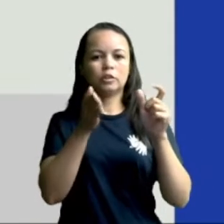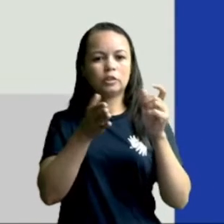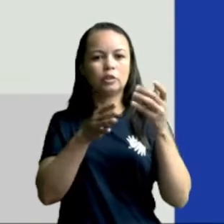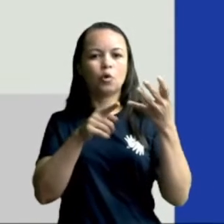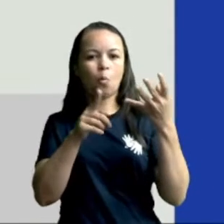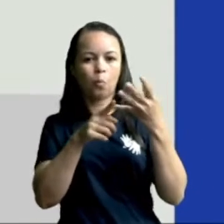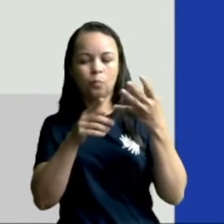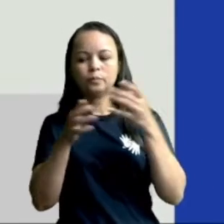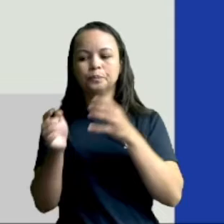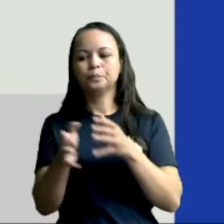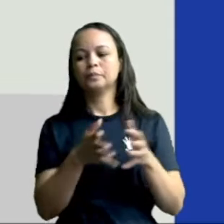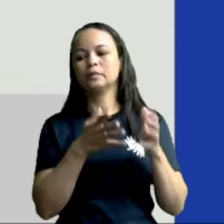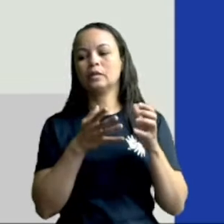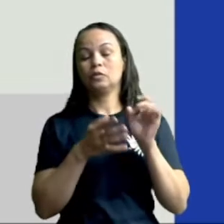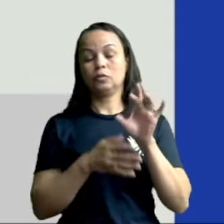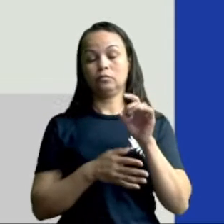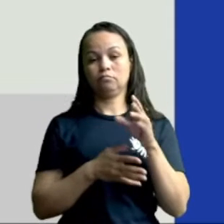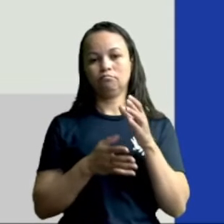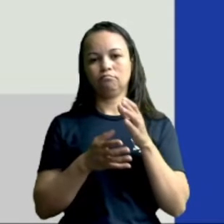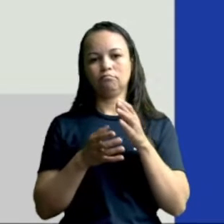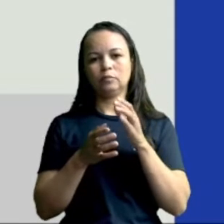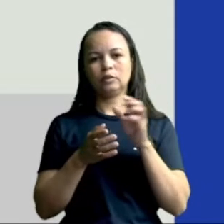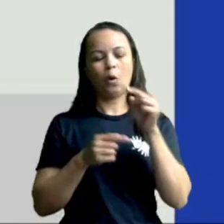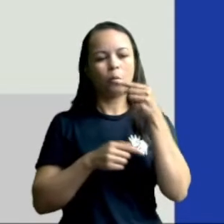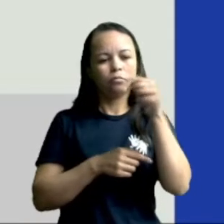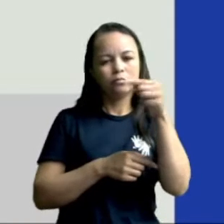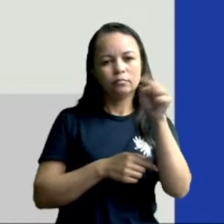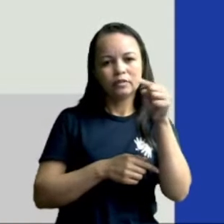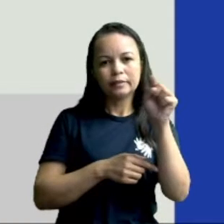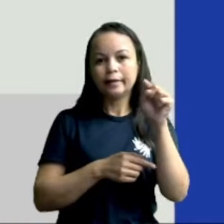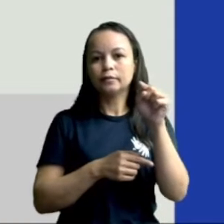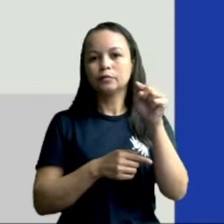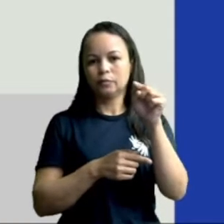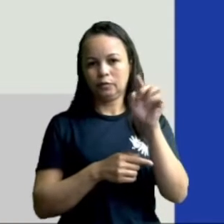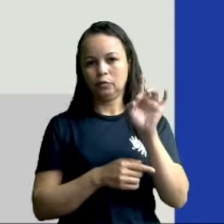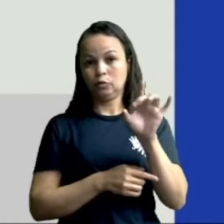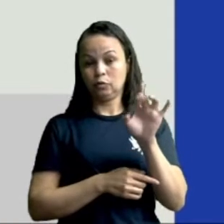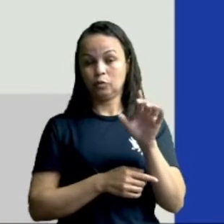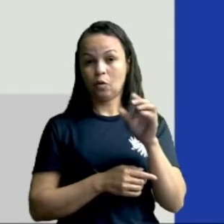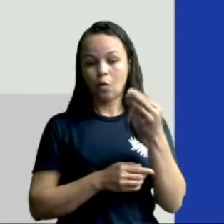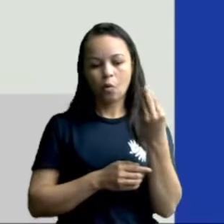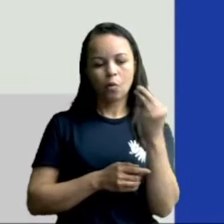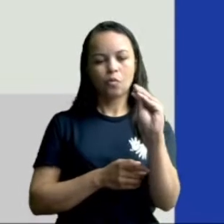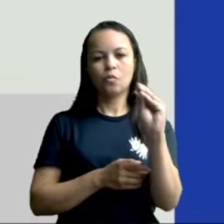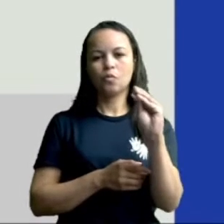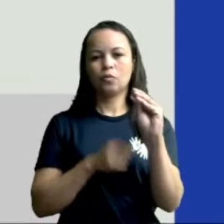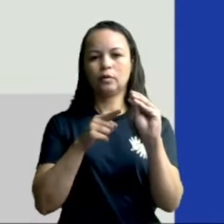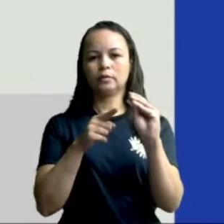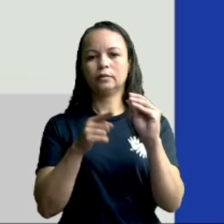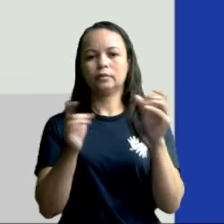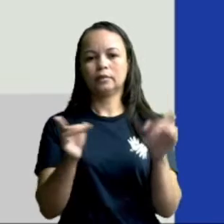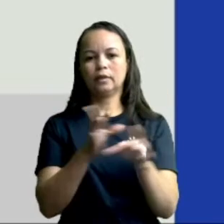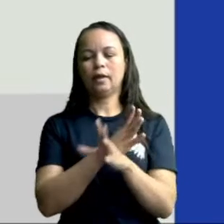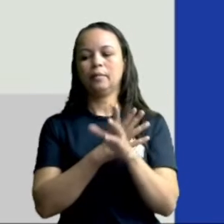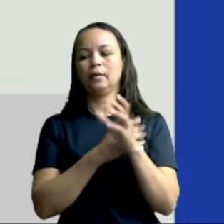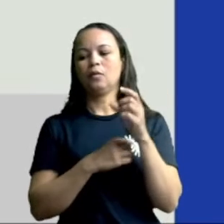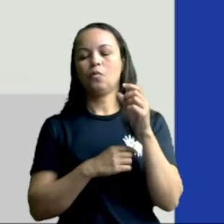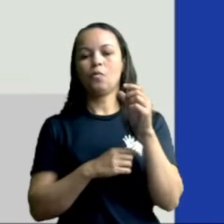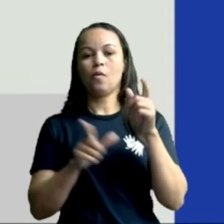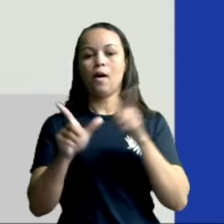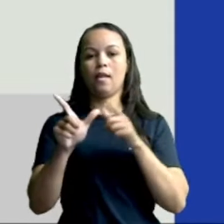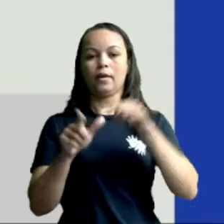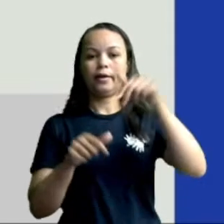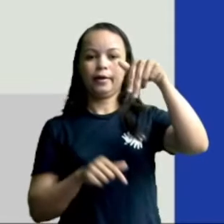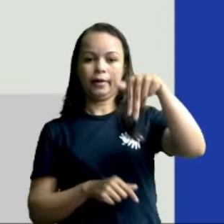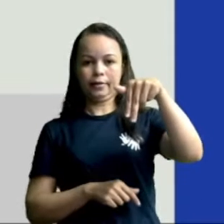elas só são acentuadas, elas só recebem acento quando terminam com a letra N,